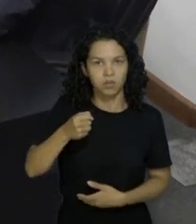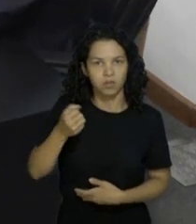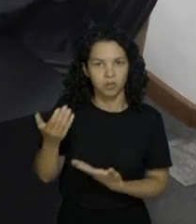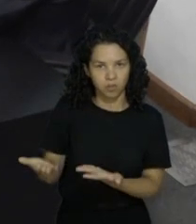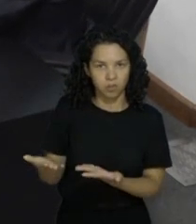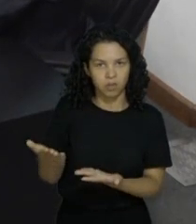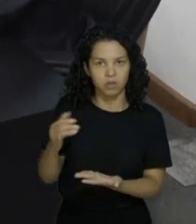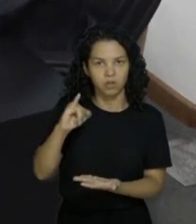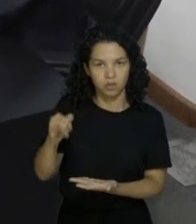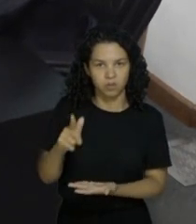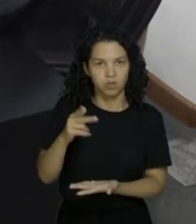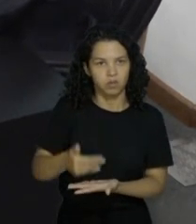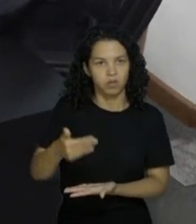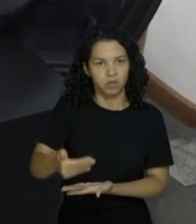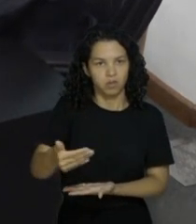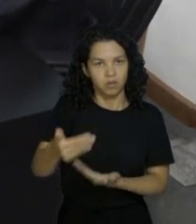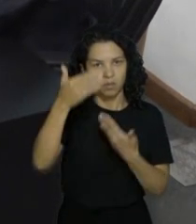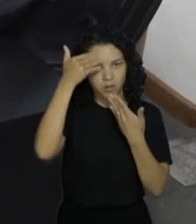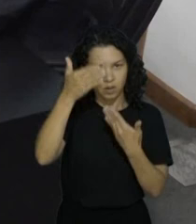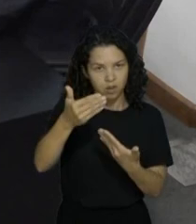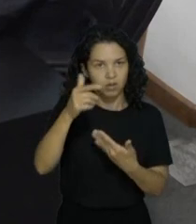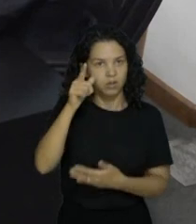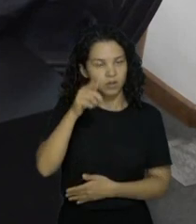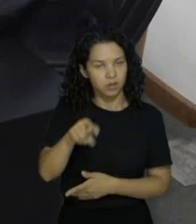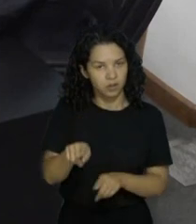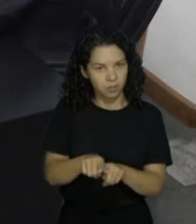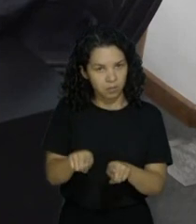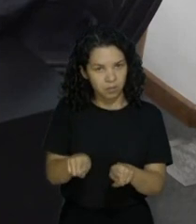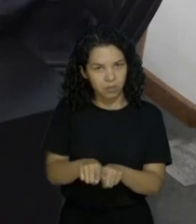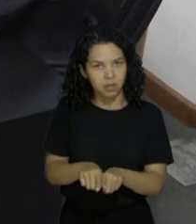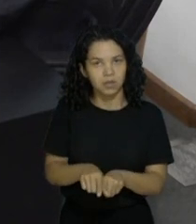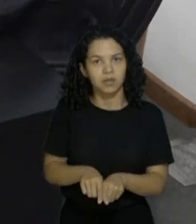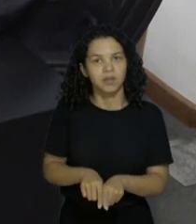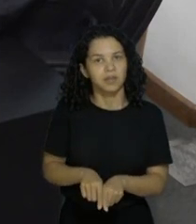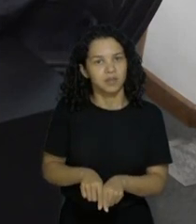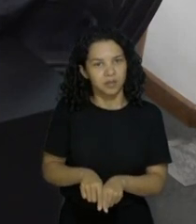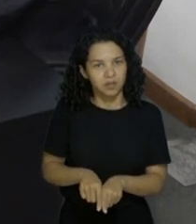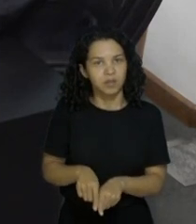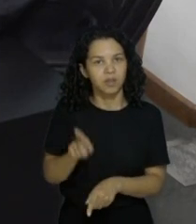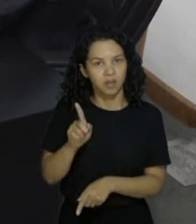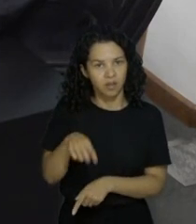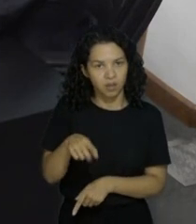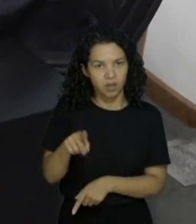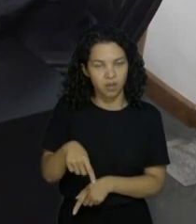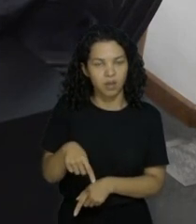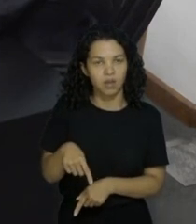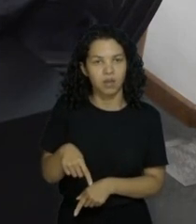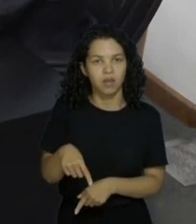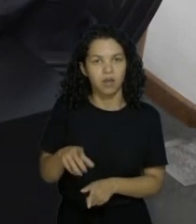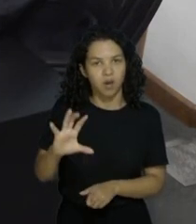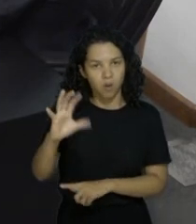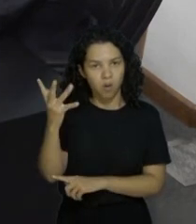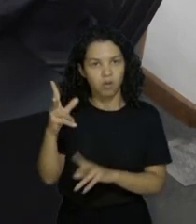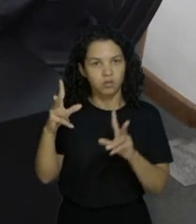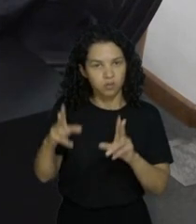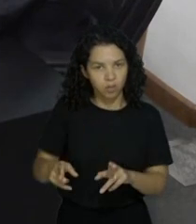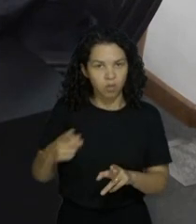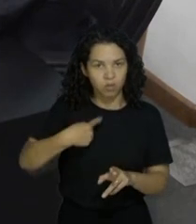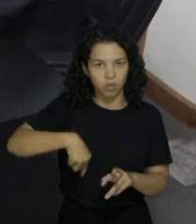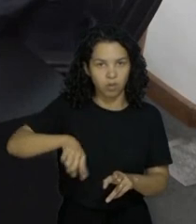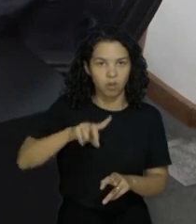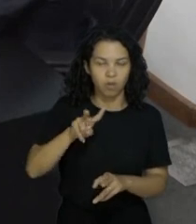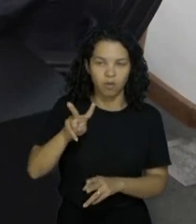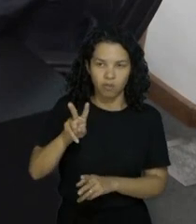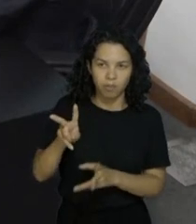obrigado Luciane carminatti né poxa são situações como essa que a gente pega a coisa no ar aí